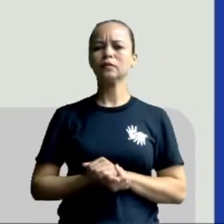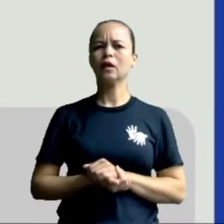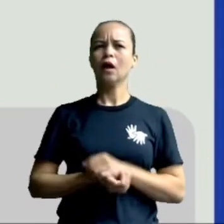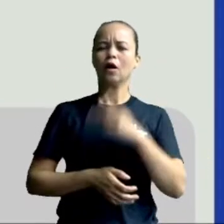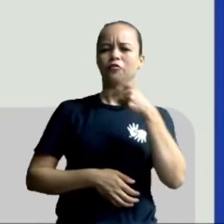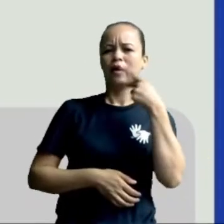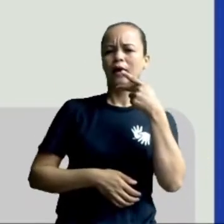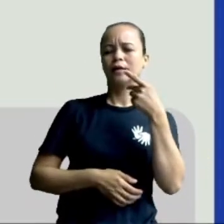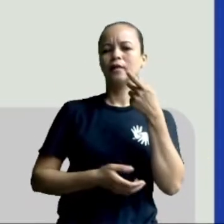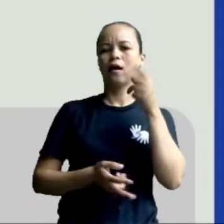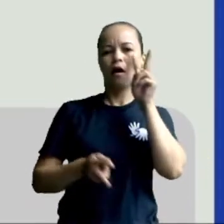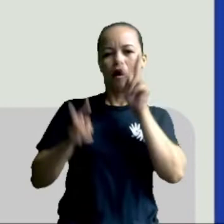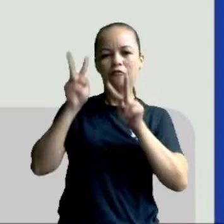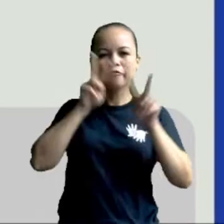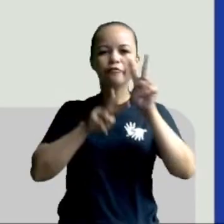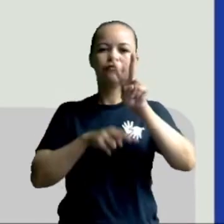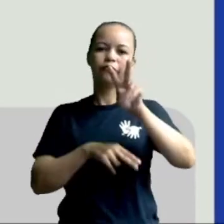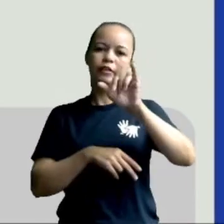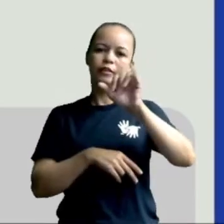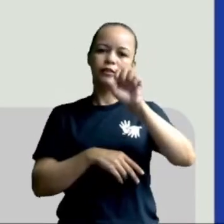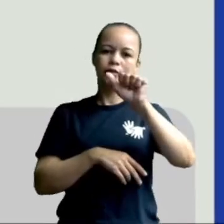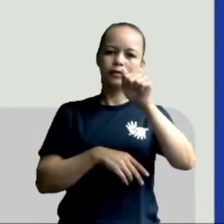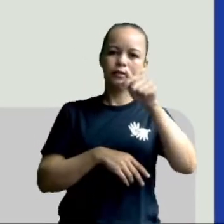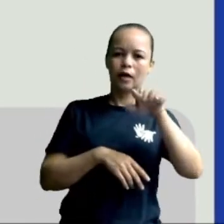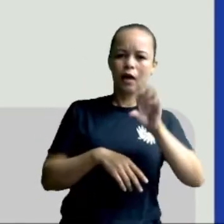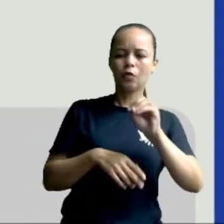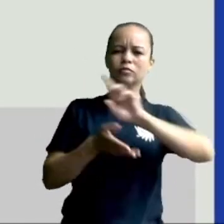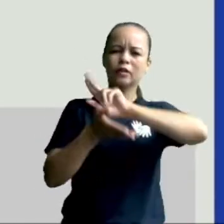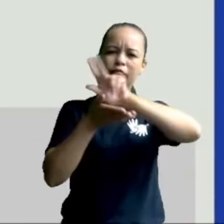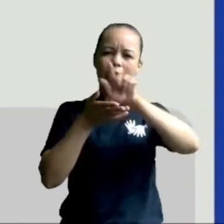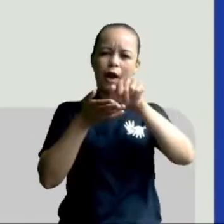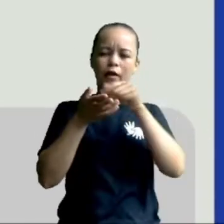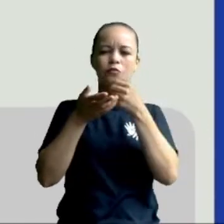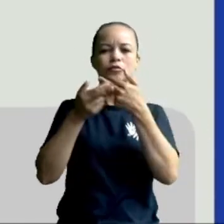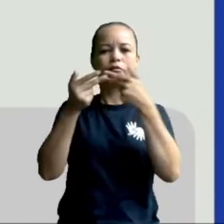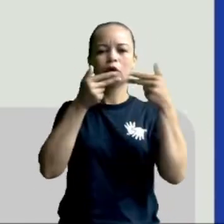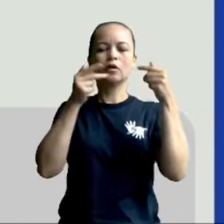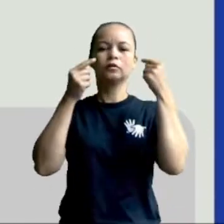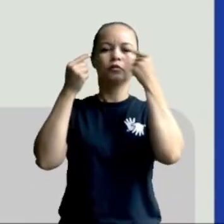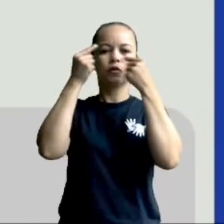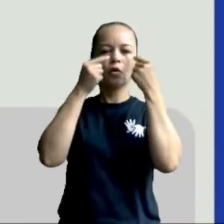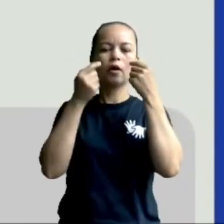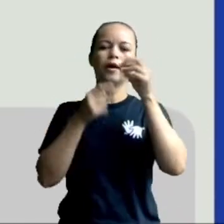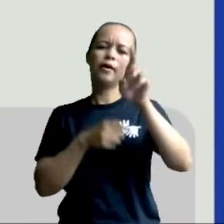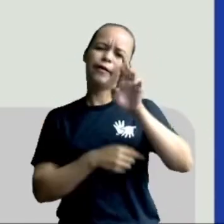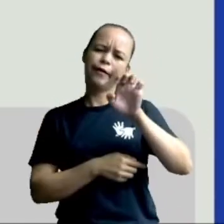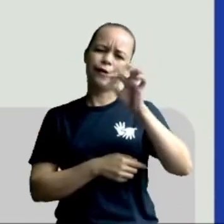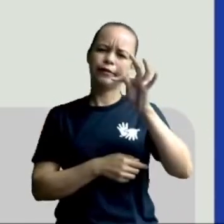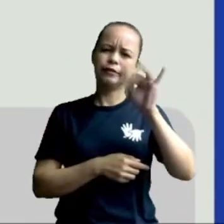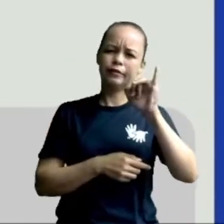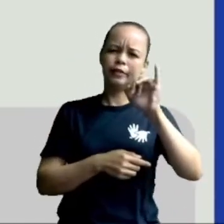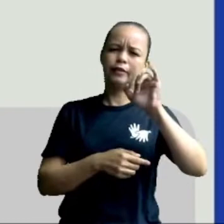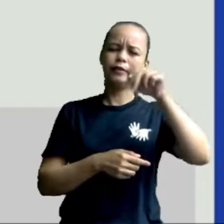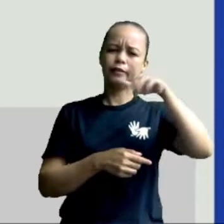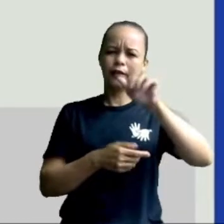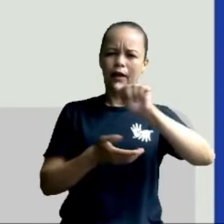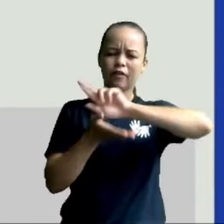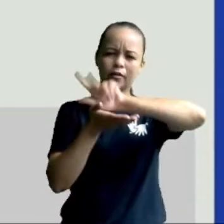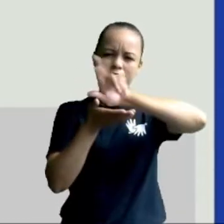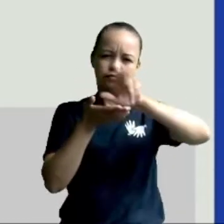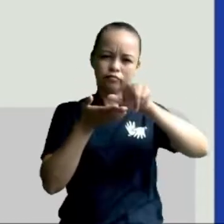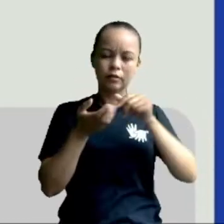fala, por exemplo, da visão, a gente tem o quê? A gente tem a pupila, tem o cristalino, tem a retina, o nervo óptico. Então, todos eles associados a essa percepção